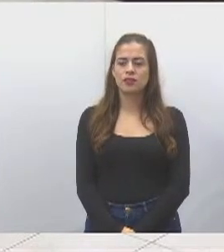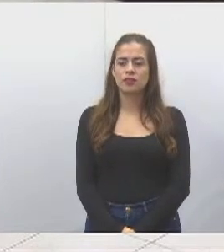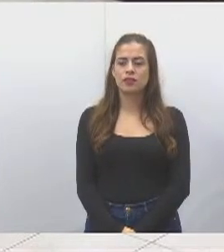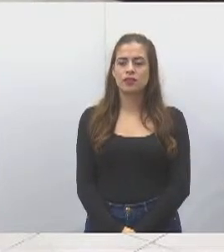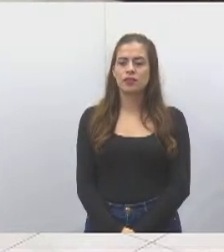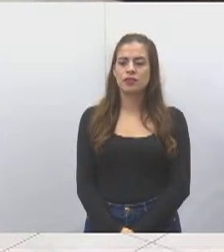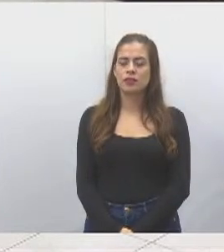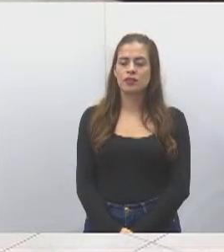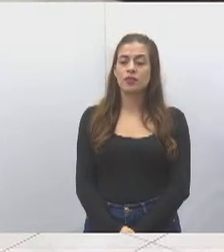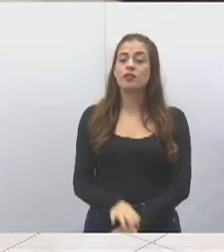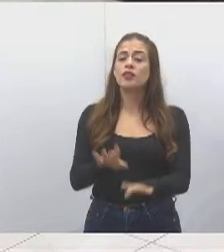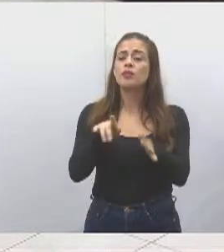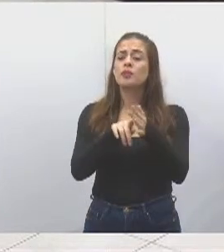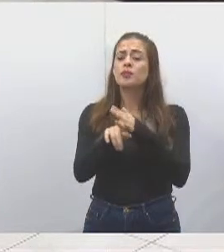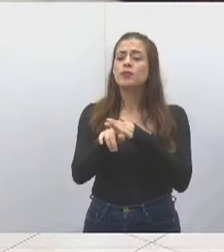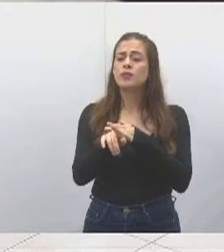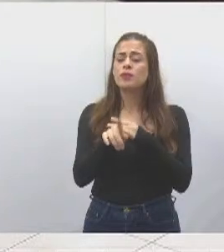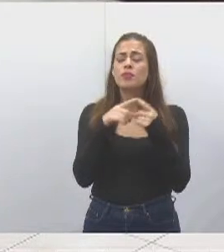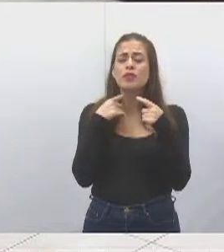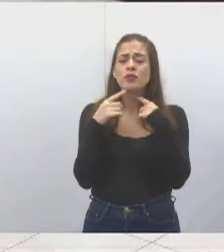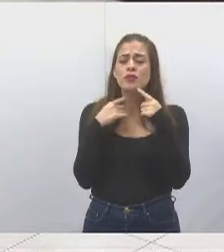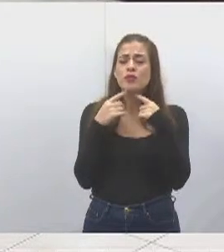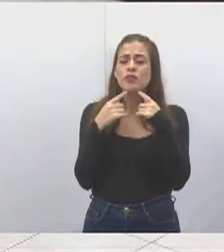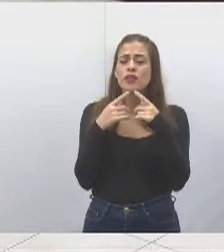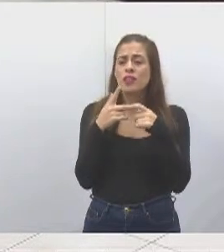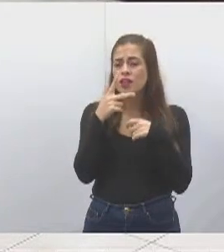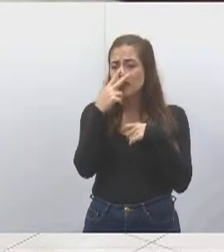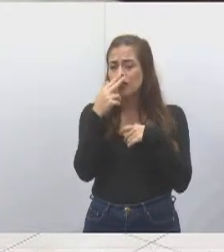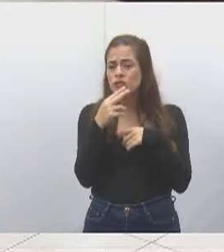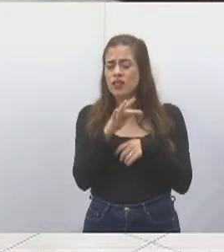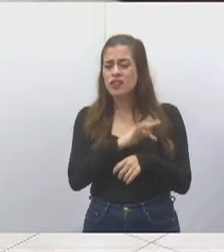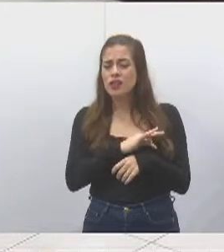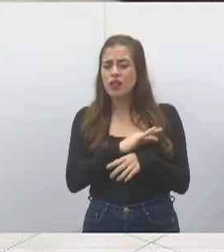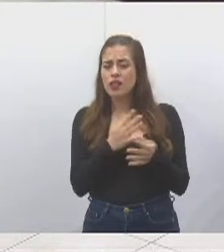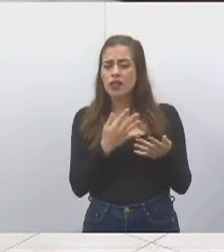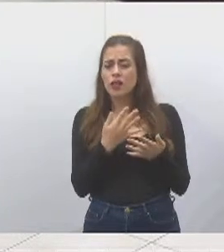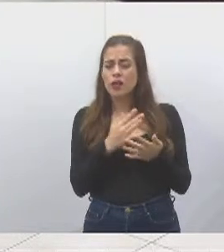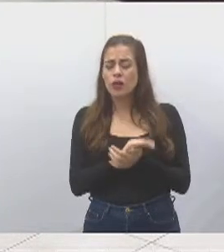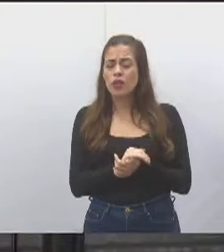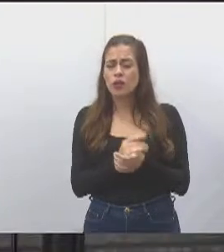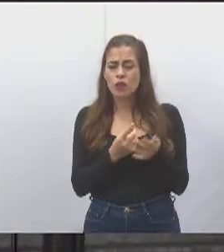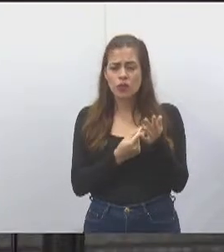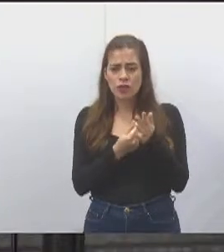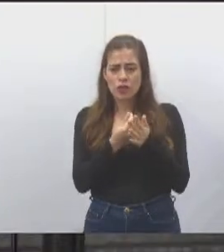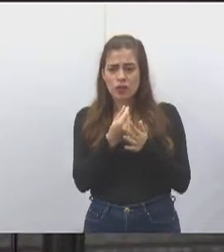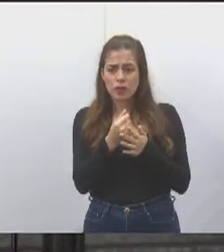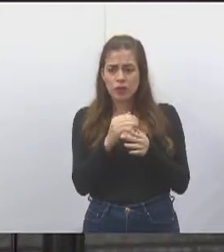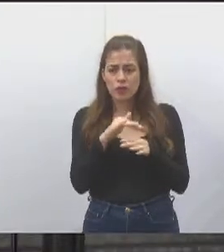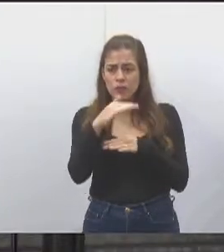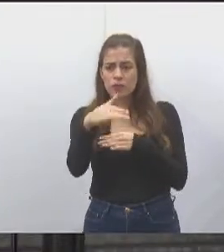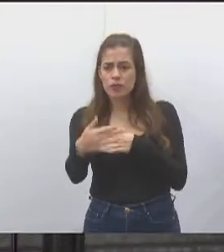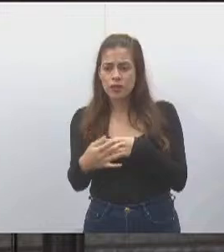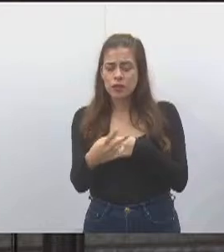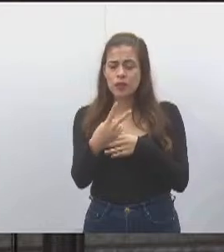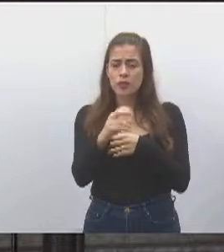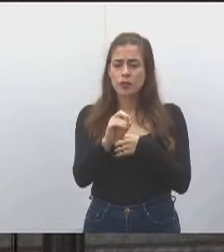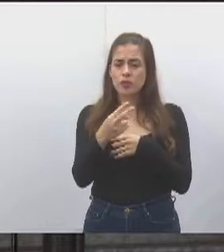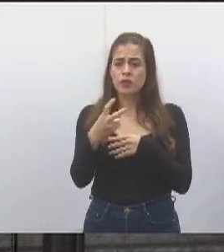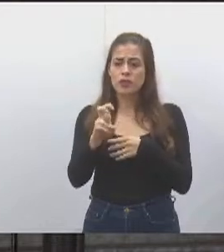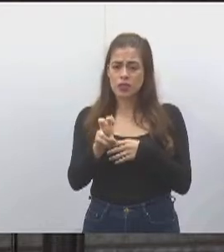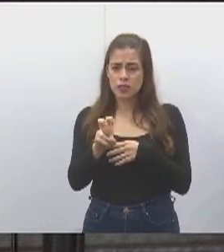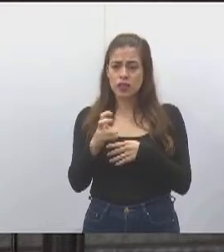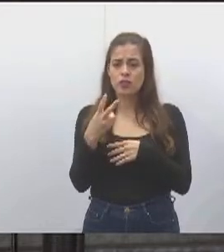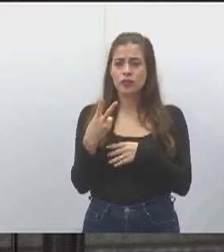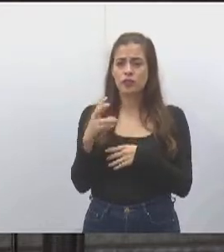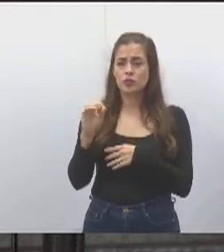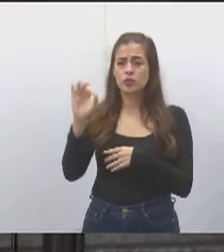Ô Guilherme, eu fiquei só com uma dúvida, acho que é mais técnica agora, porque você falou que o orçamento que está previsto para 2025 é 20% maior